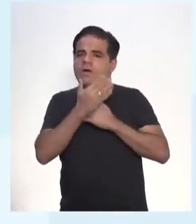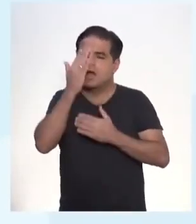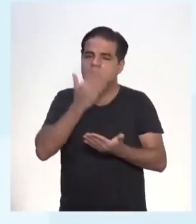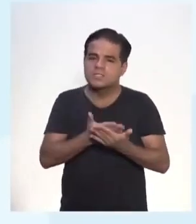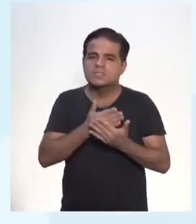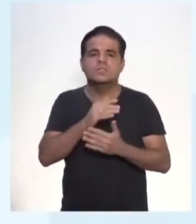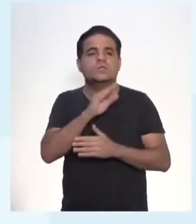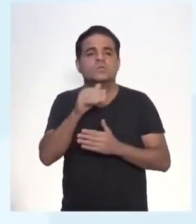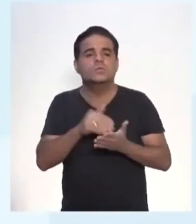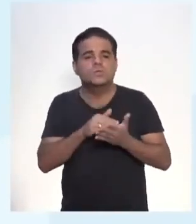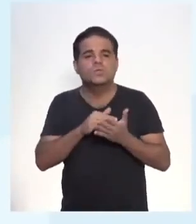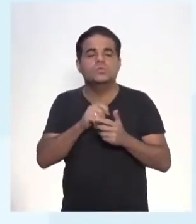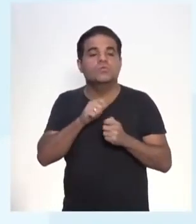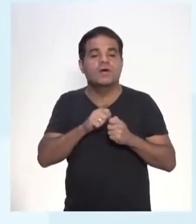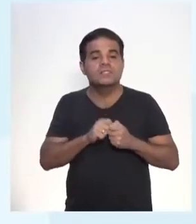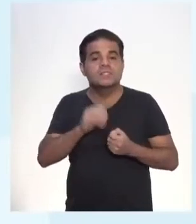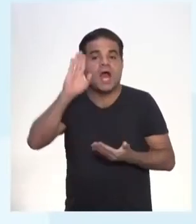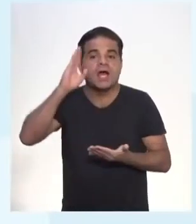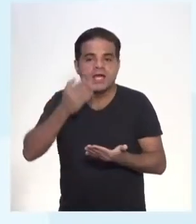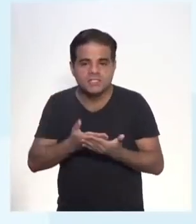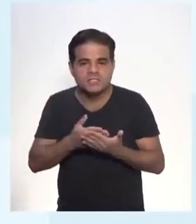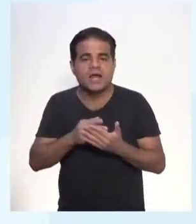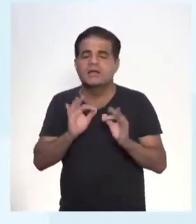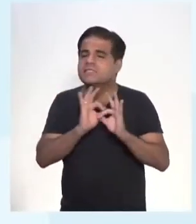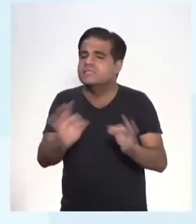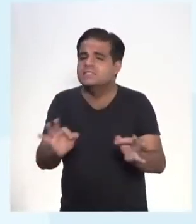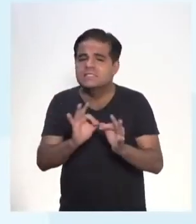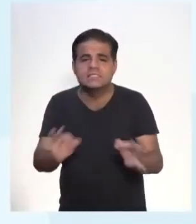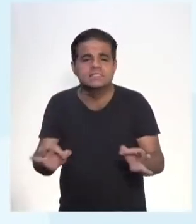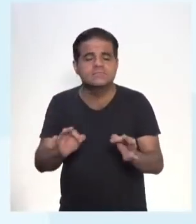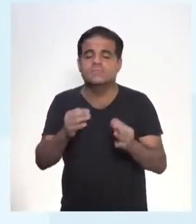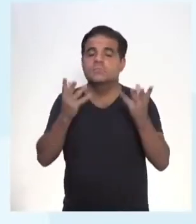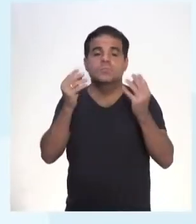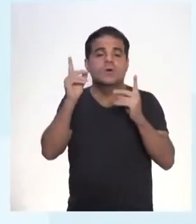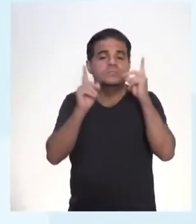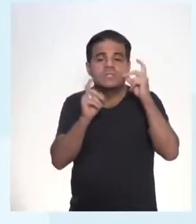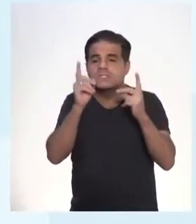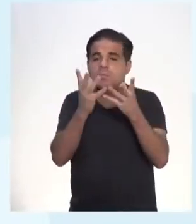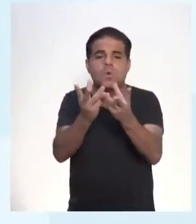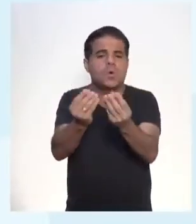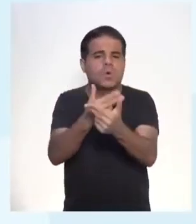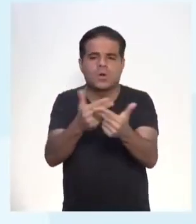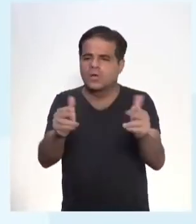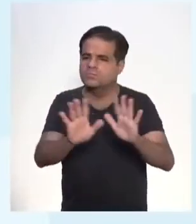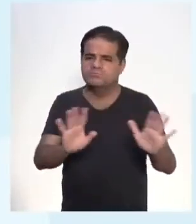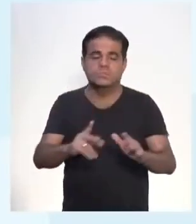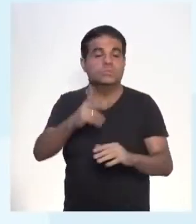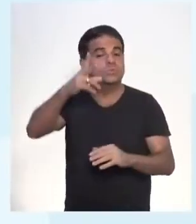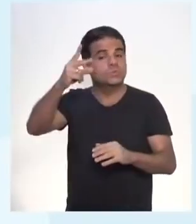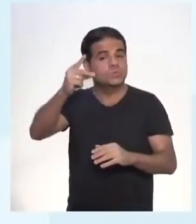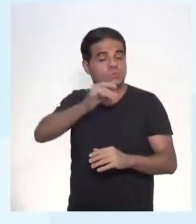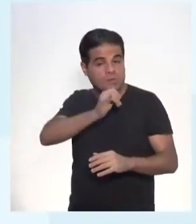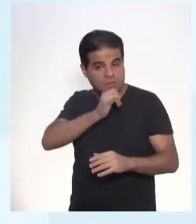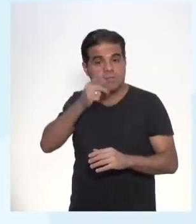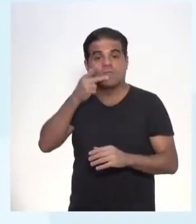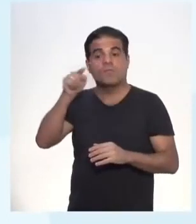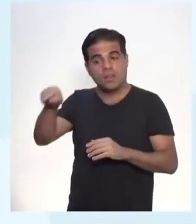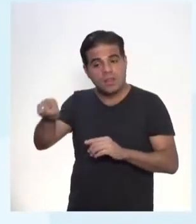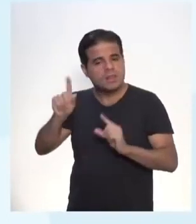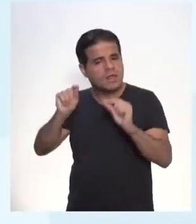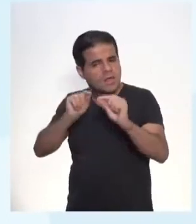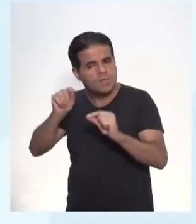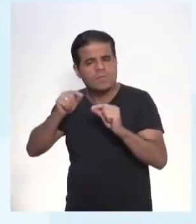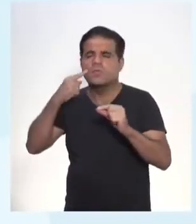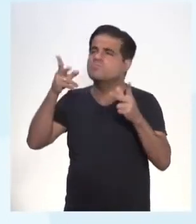tudo fazia crer que seria um bom dia, bem simples, sem muita expressividade. Já no segundo exemplo, ele coloca, naquele momento